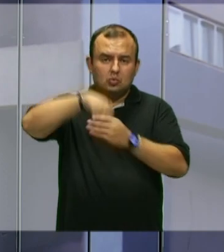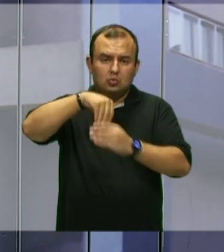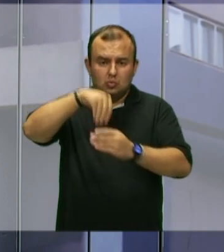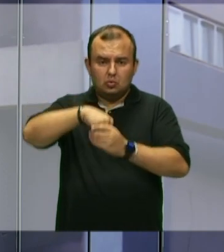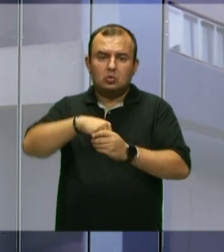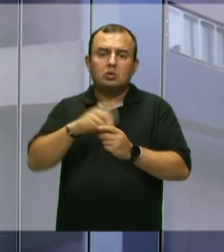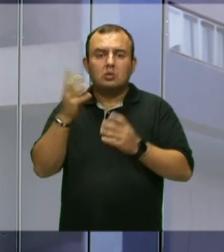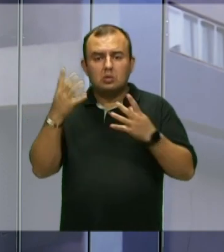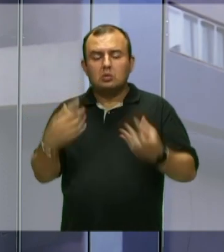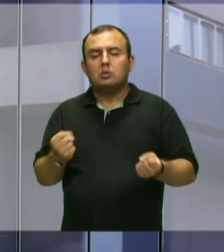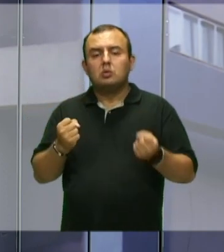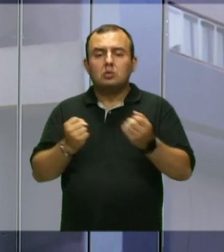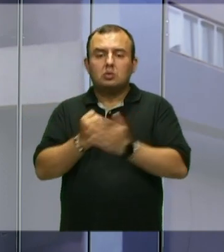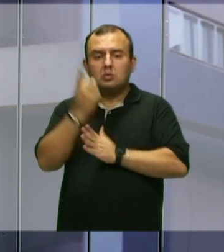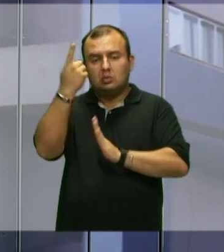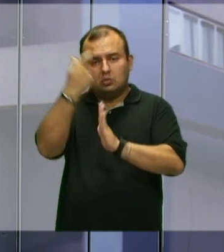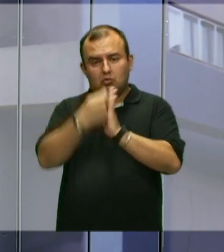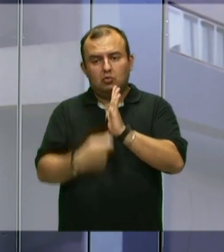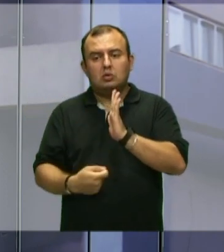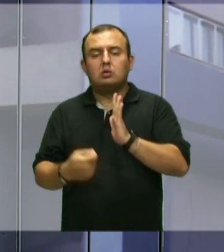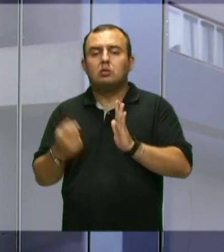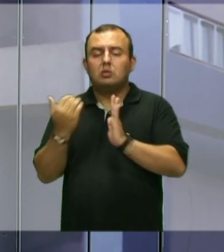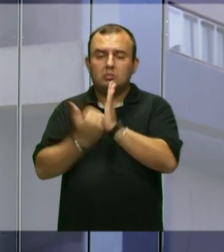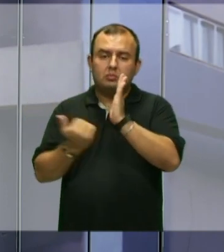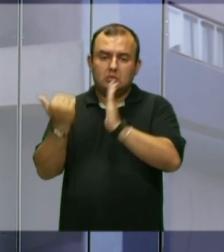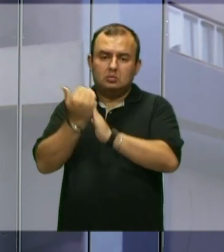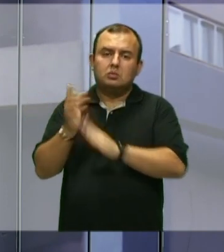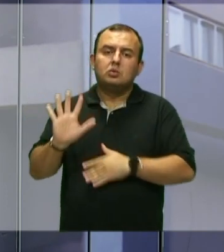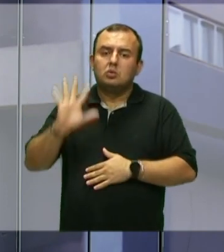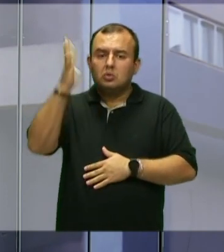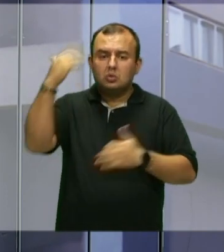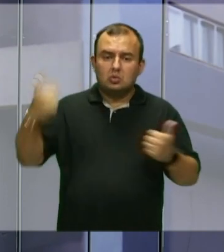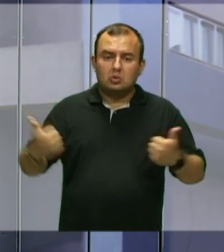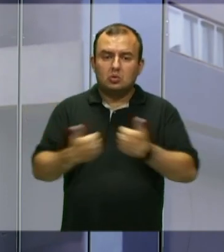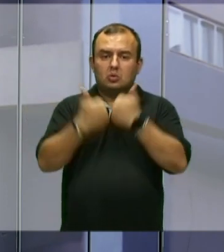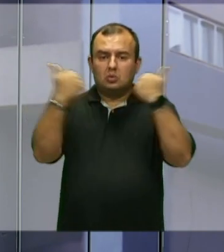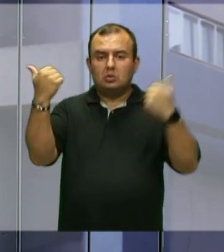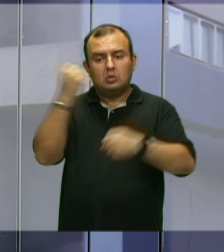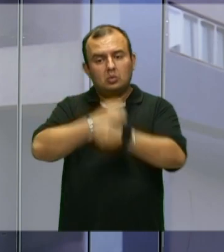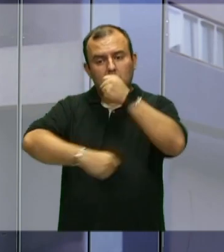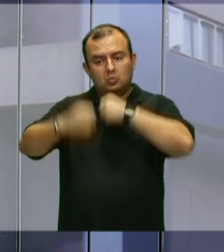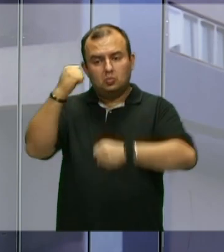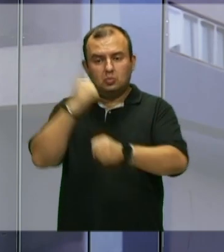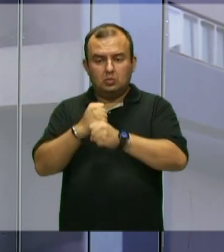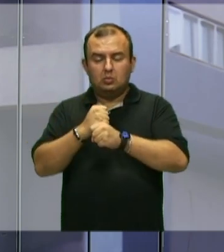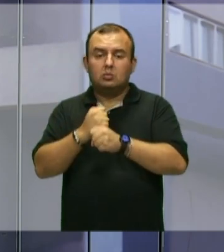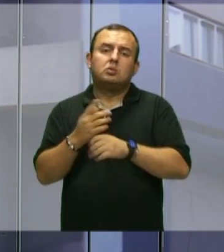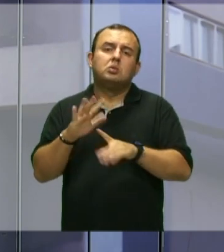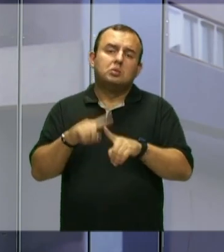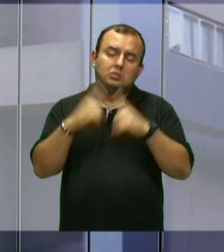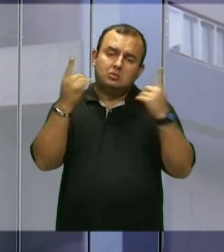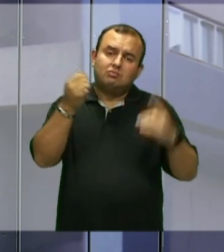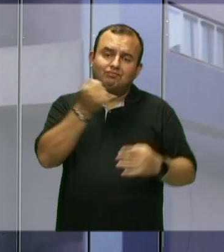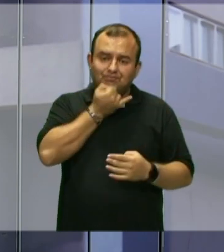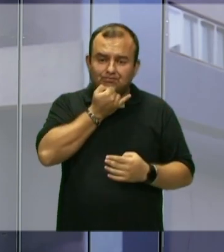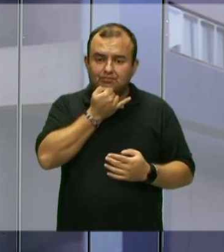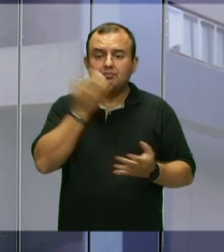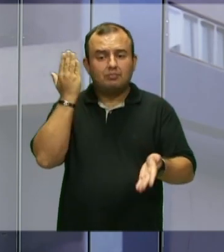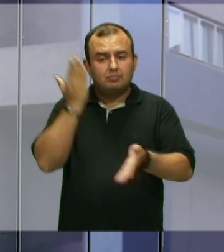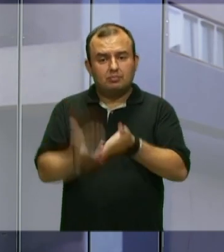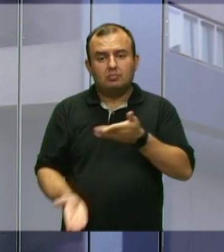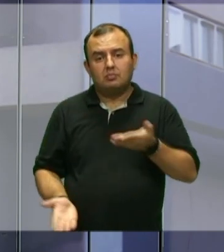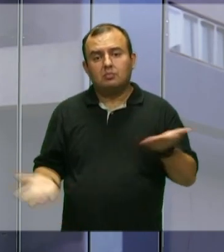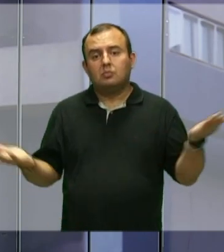gente pudesse aprovar a suplementação orçamentária para que viesse a acontecer a marejada do ano passado. Mas, infelizmente, essa nós